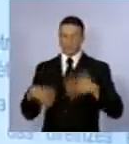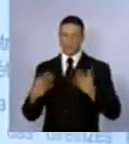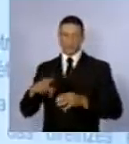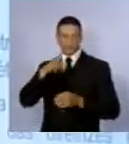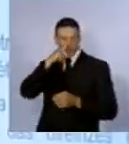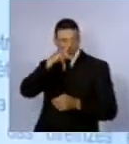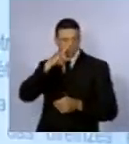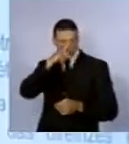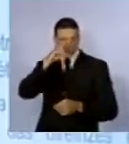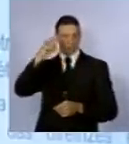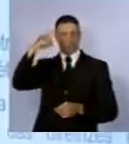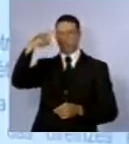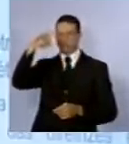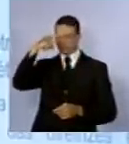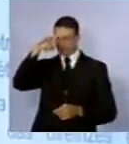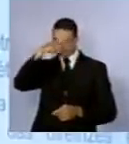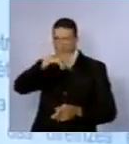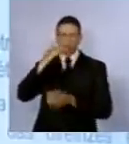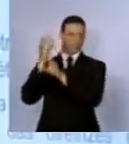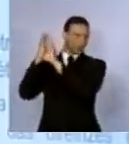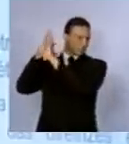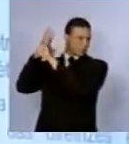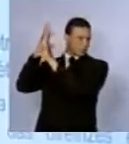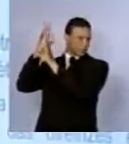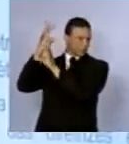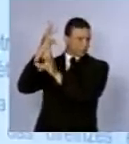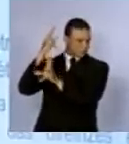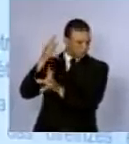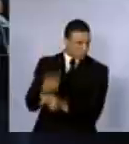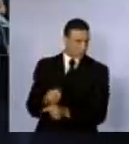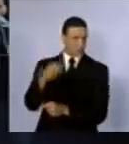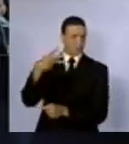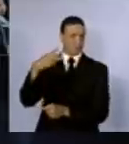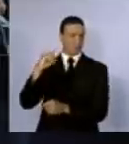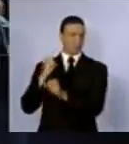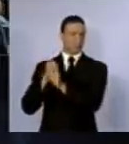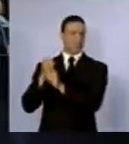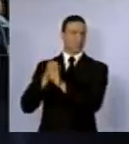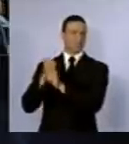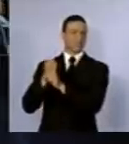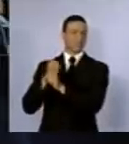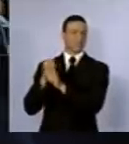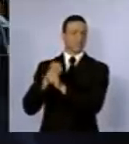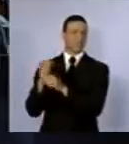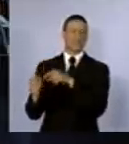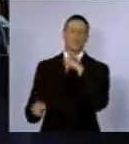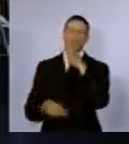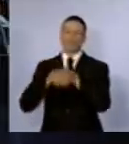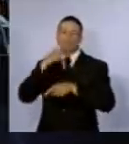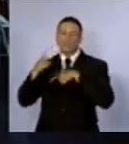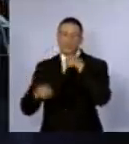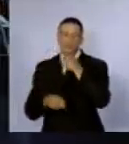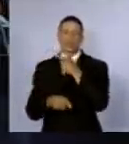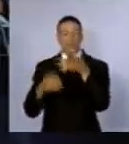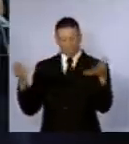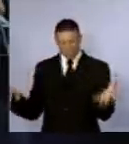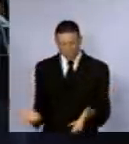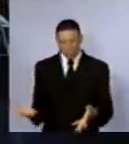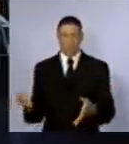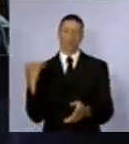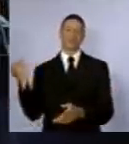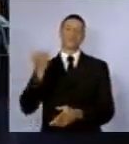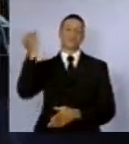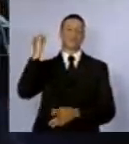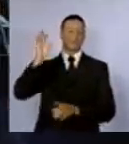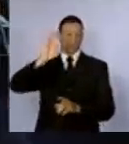uma discussão que vinha se arrastando já há mais de 30 anos, né, e que seria muito importante, é muito importante, que